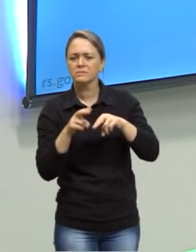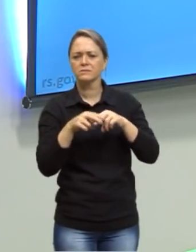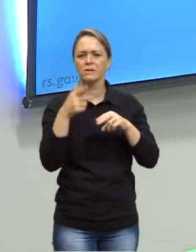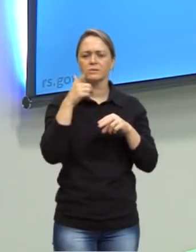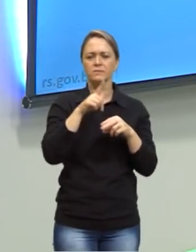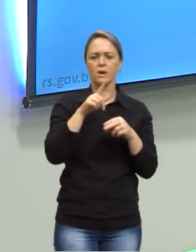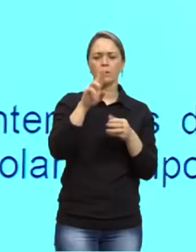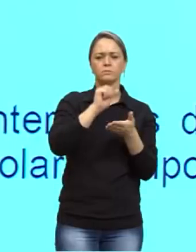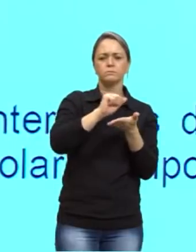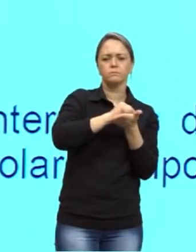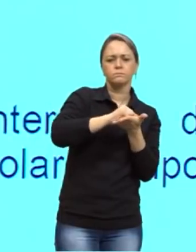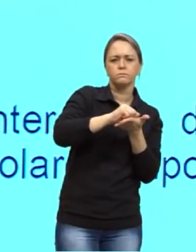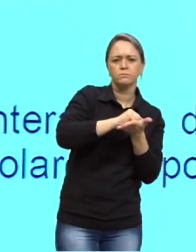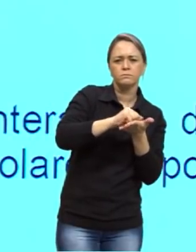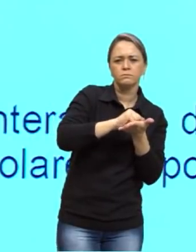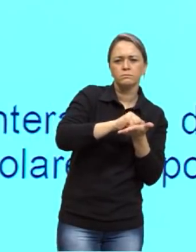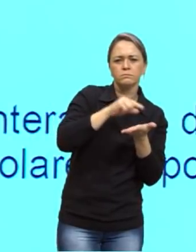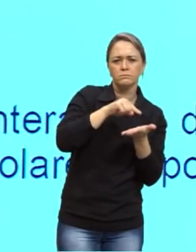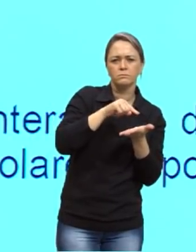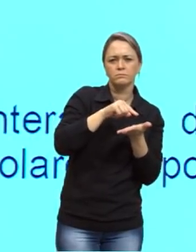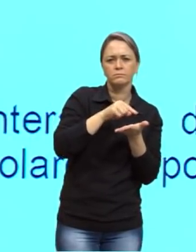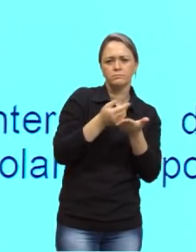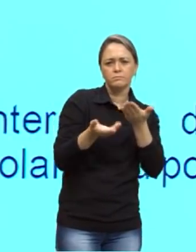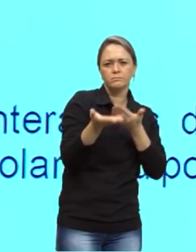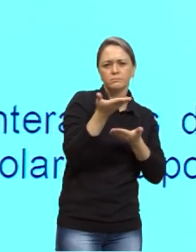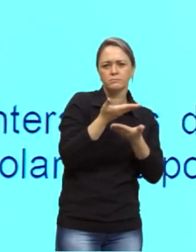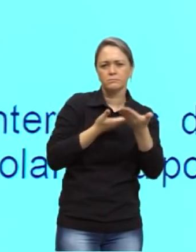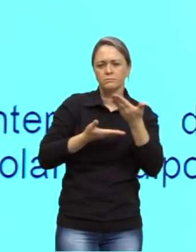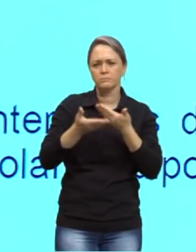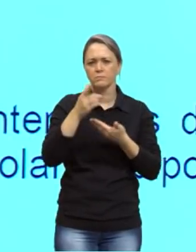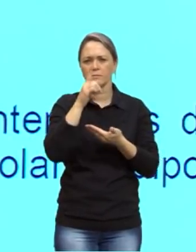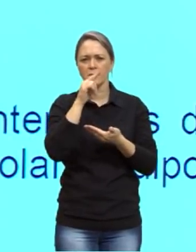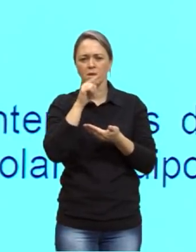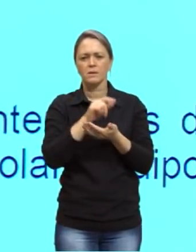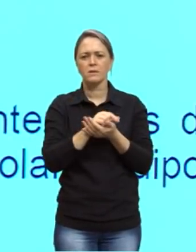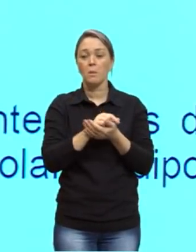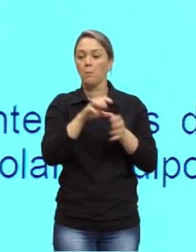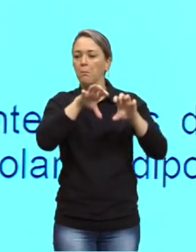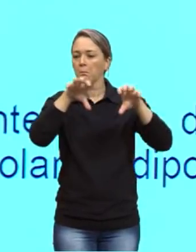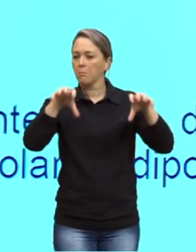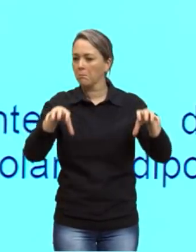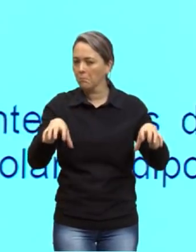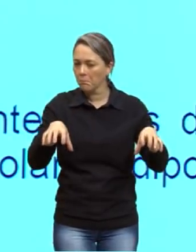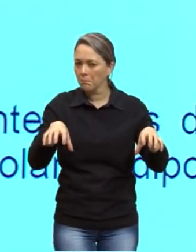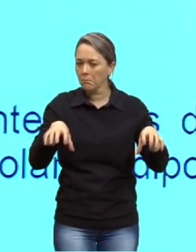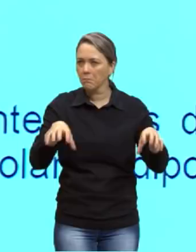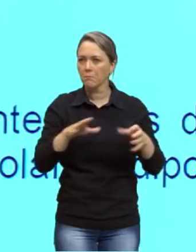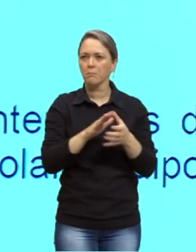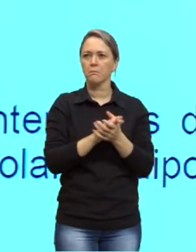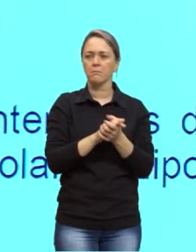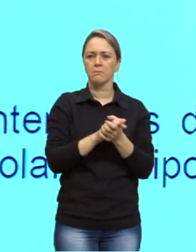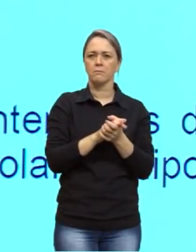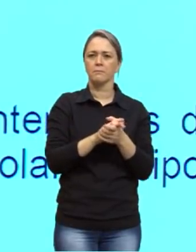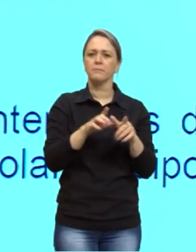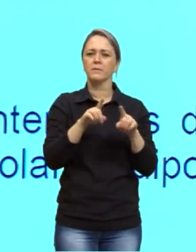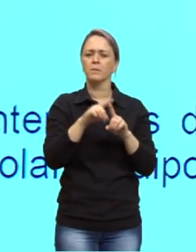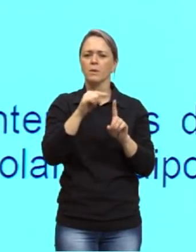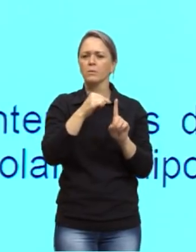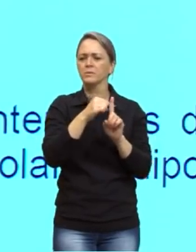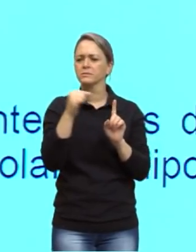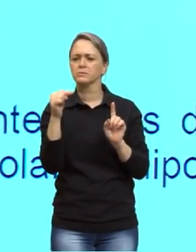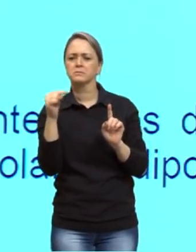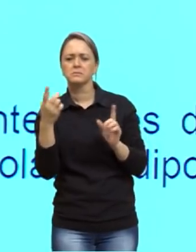quando eu uso sabão essa parte interage com a água porque é polar eu inclusive tenho cargas